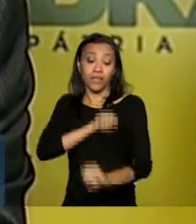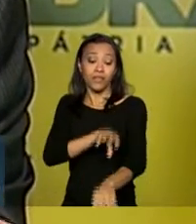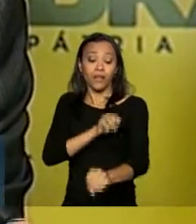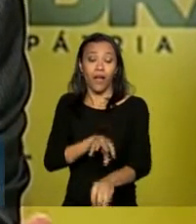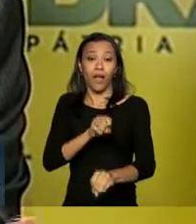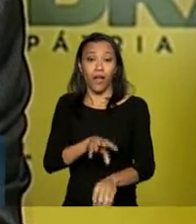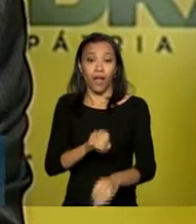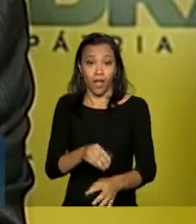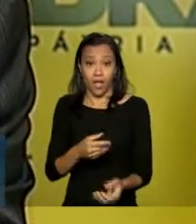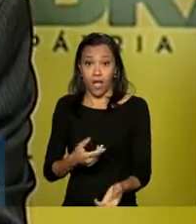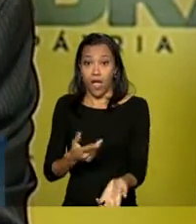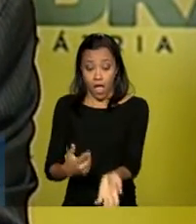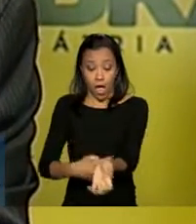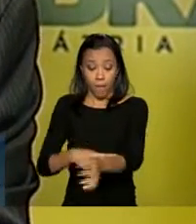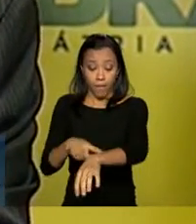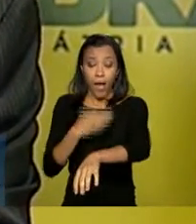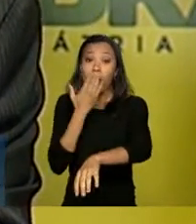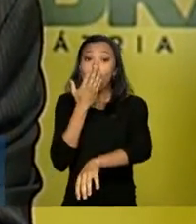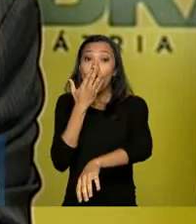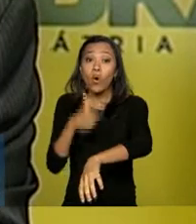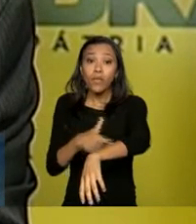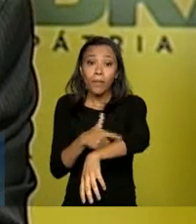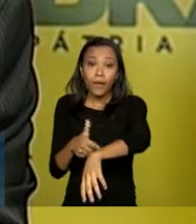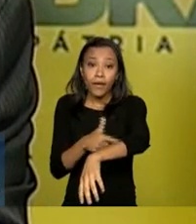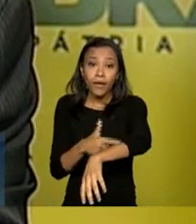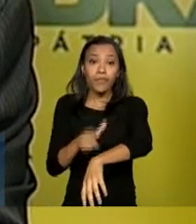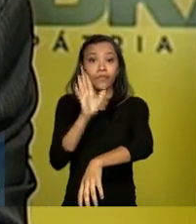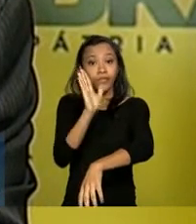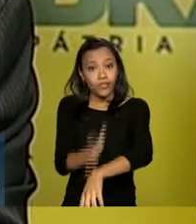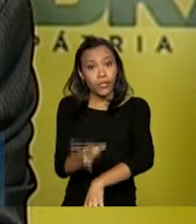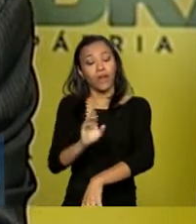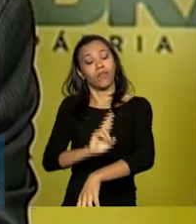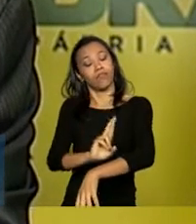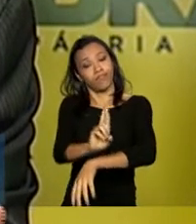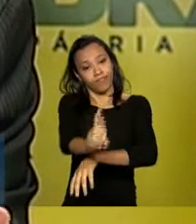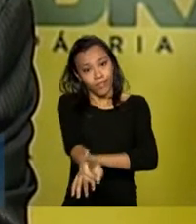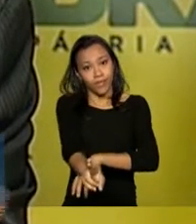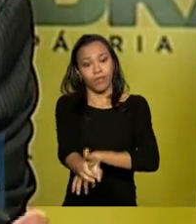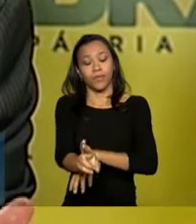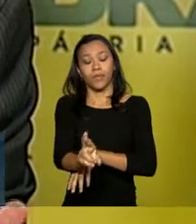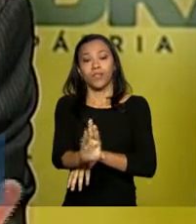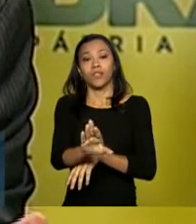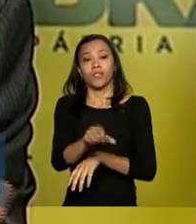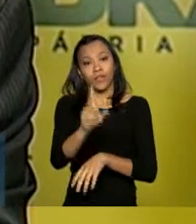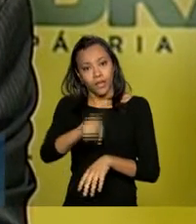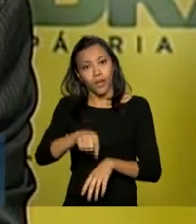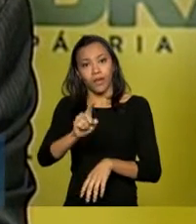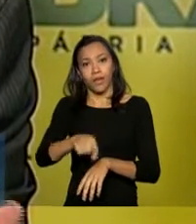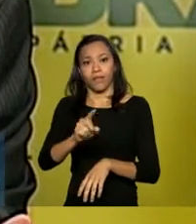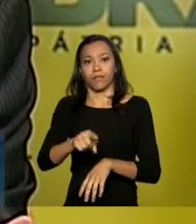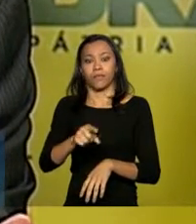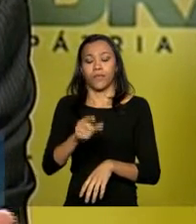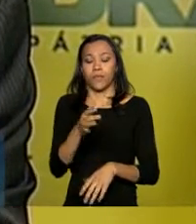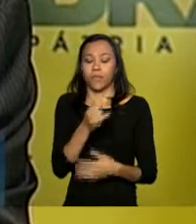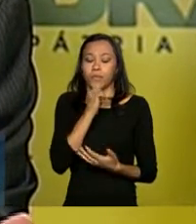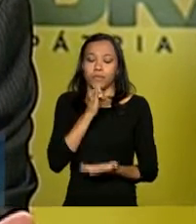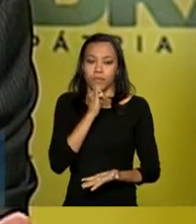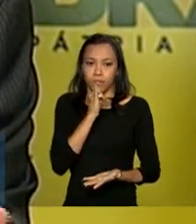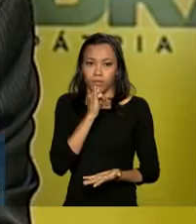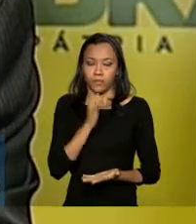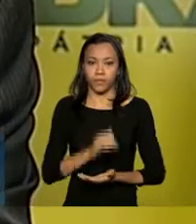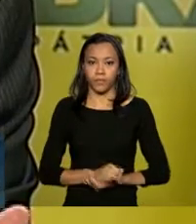da pele já responde por uma diferença de nota significativa quando nós colocamos isso em escala. Ora,